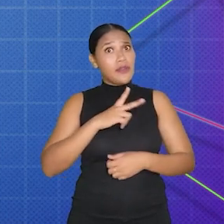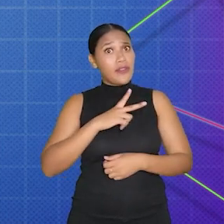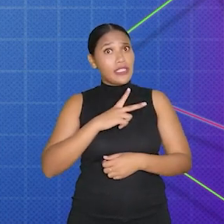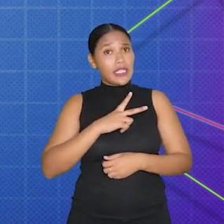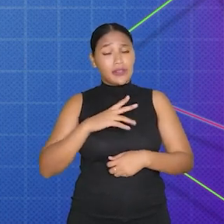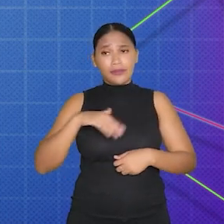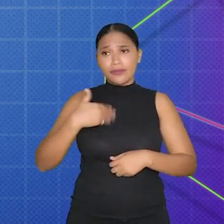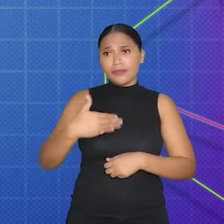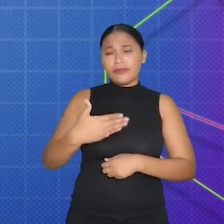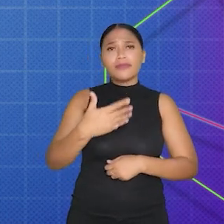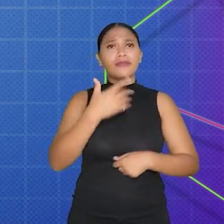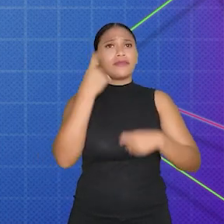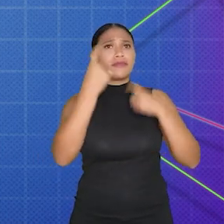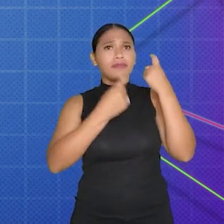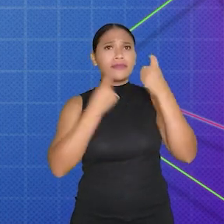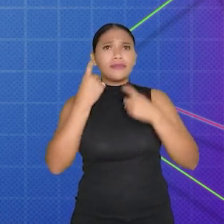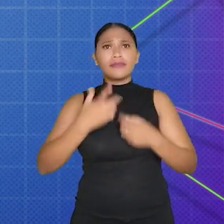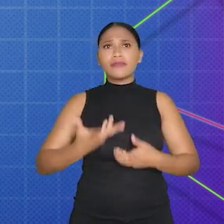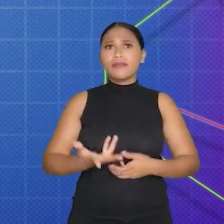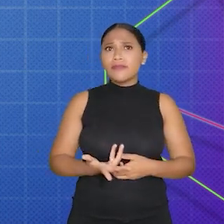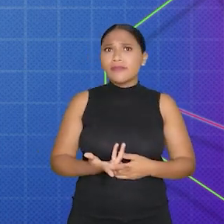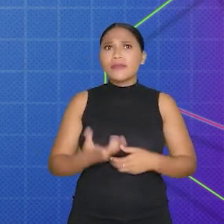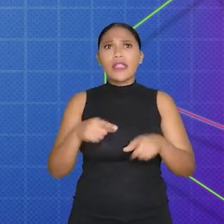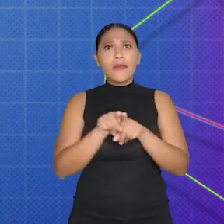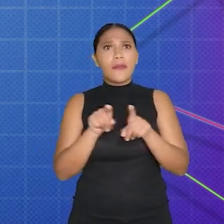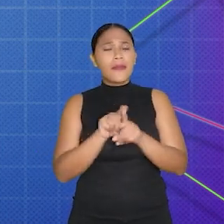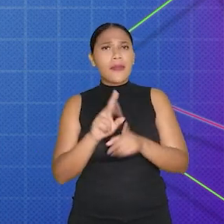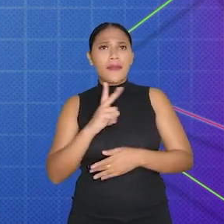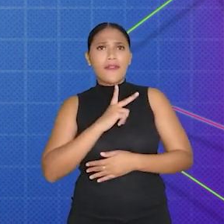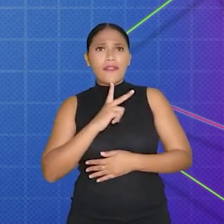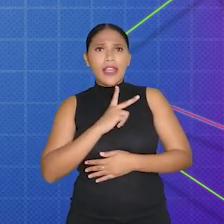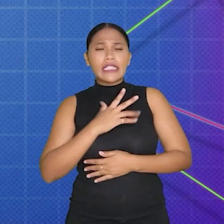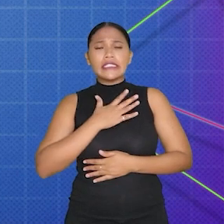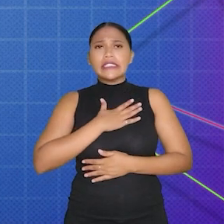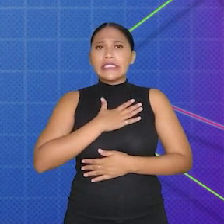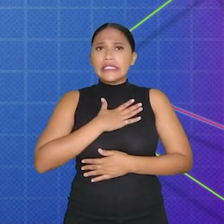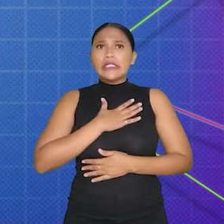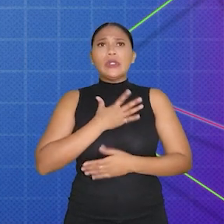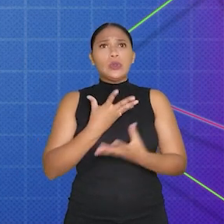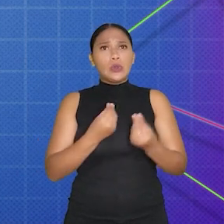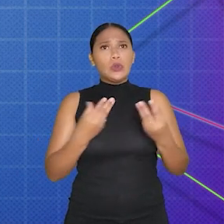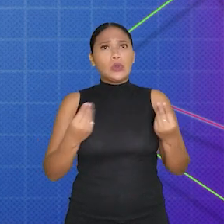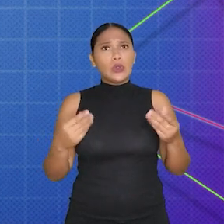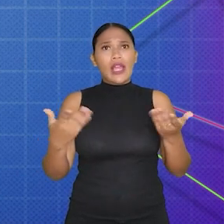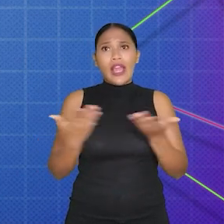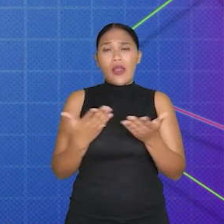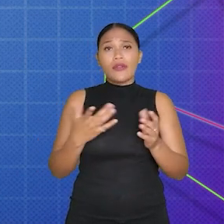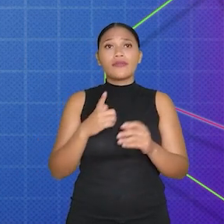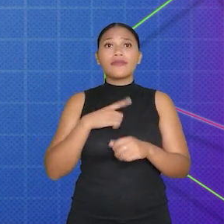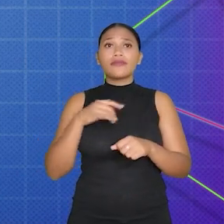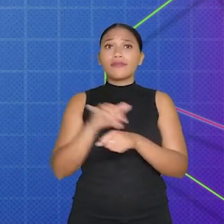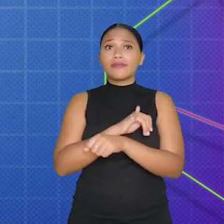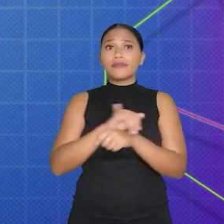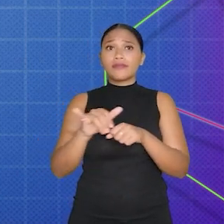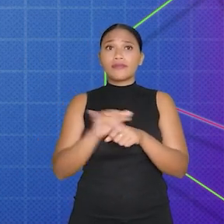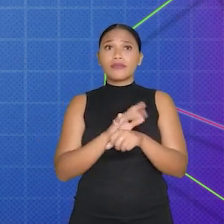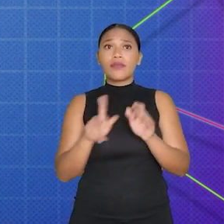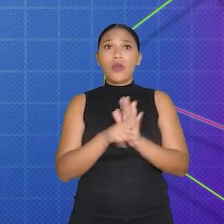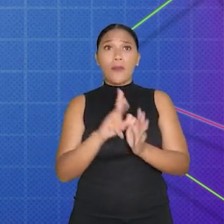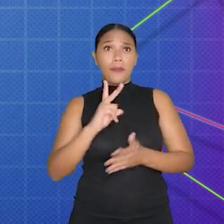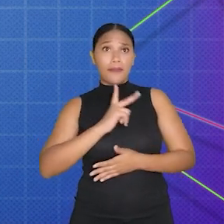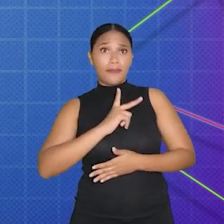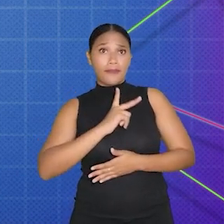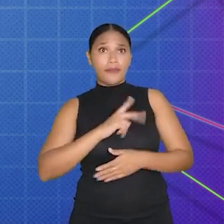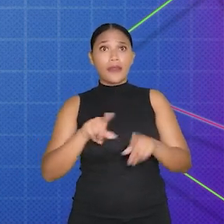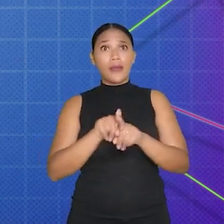e privacidade. Com as crescentes preocupações com a segurança e a privacidade online, muitos navegadores agora oferecem